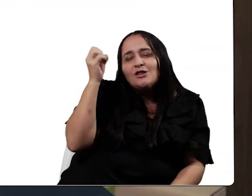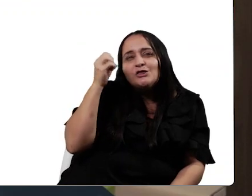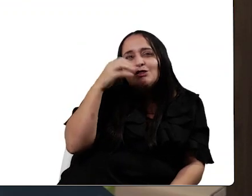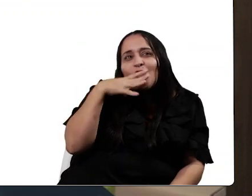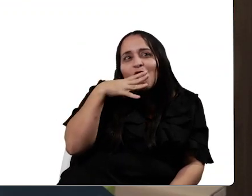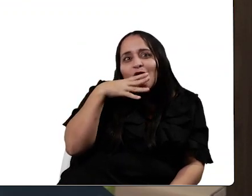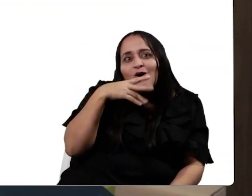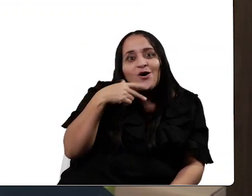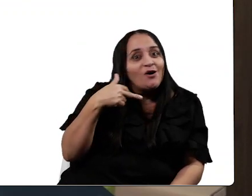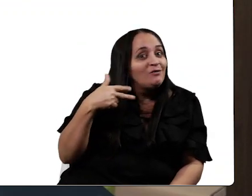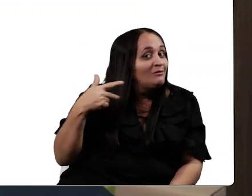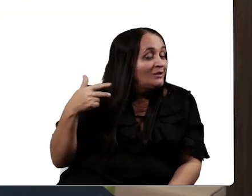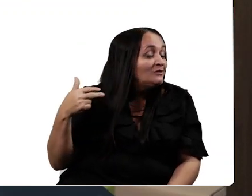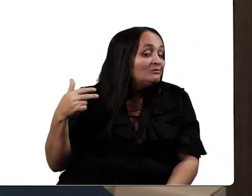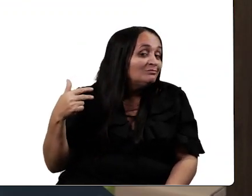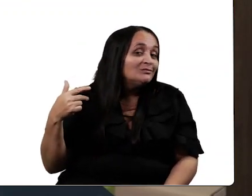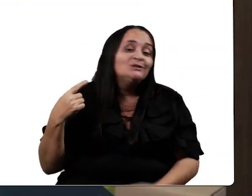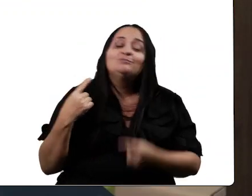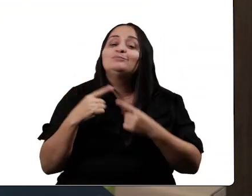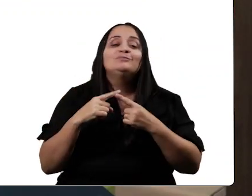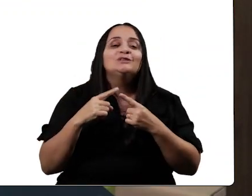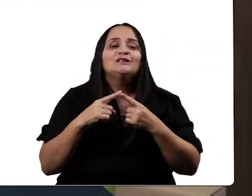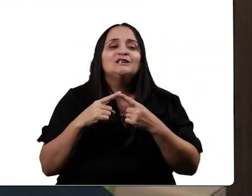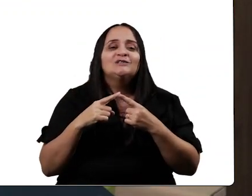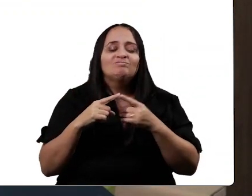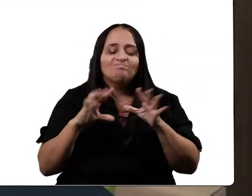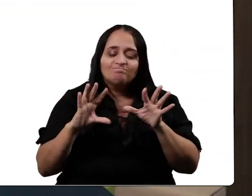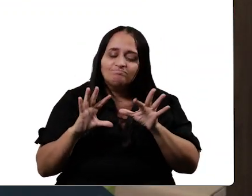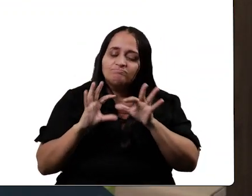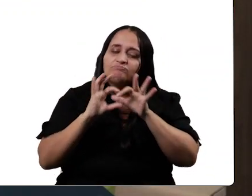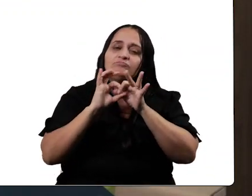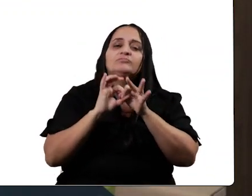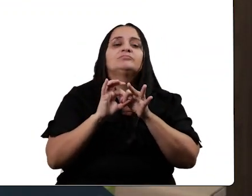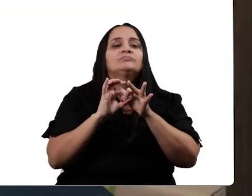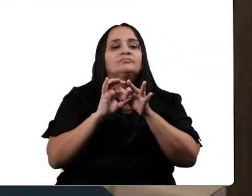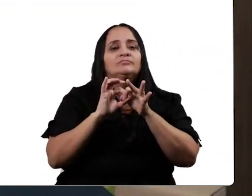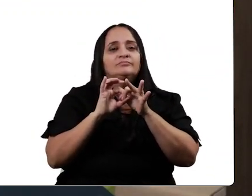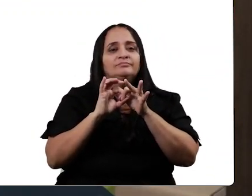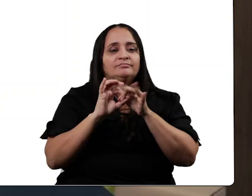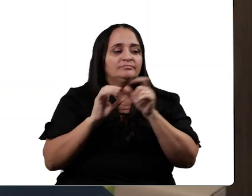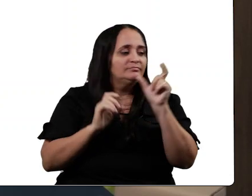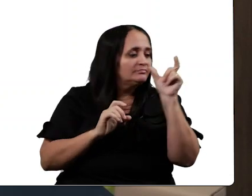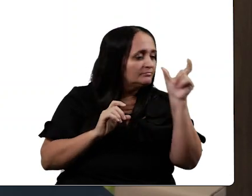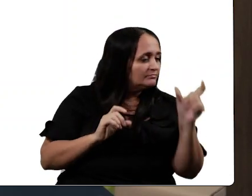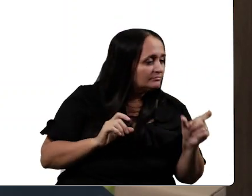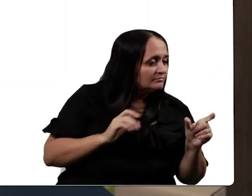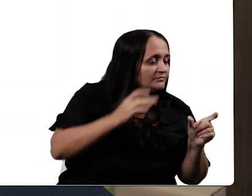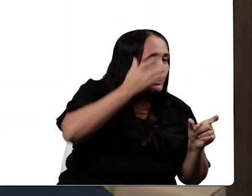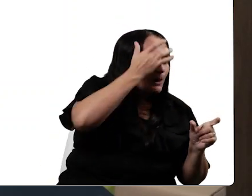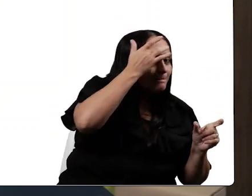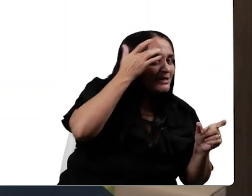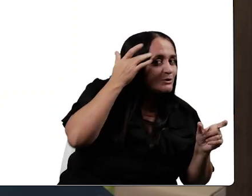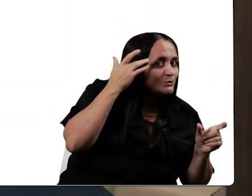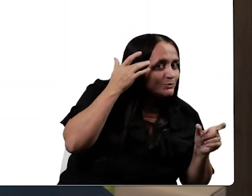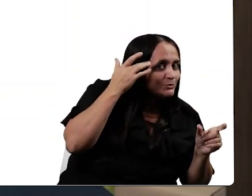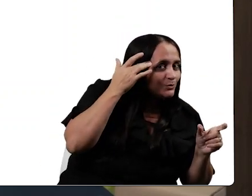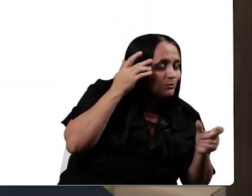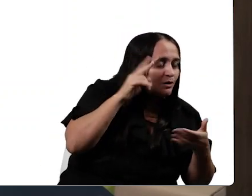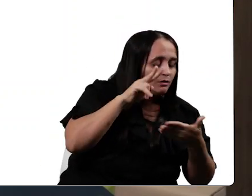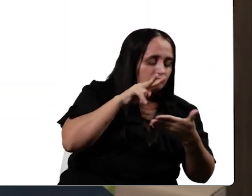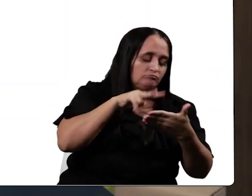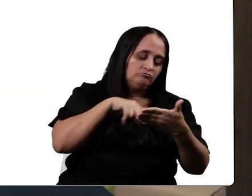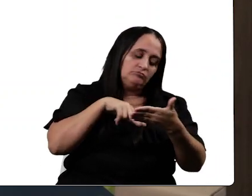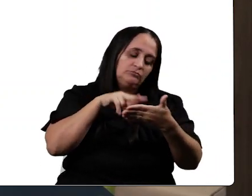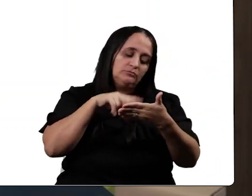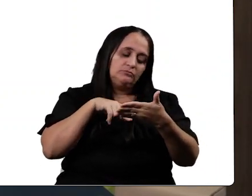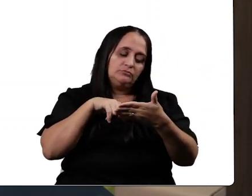é nessa criatividade que ela vai conseguir fazer a conexão entre a pessoa que está